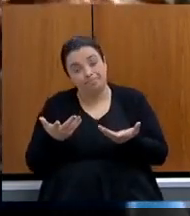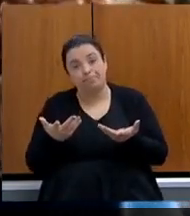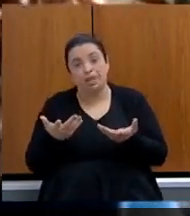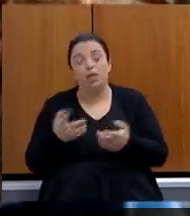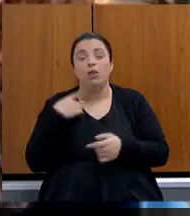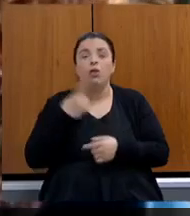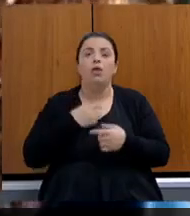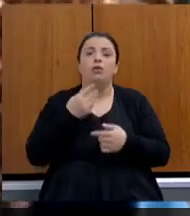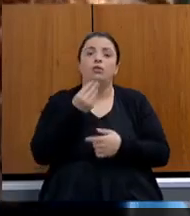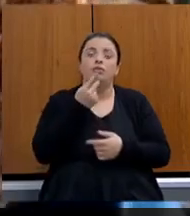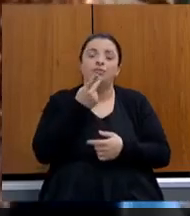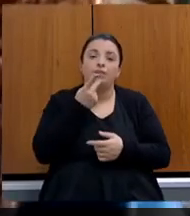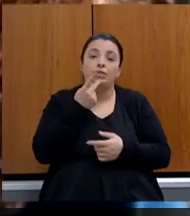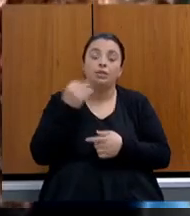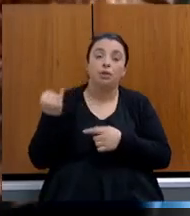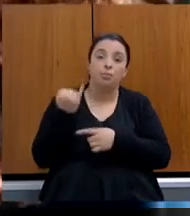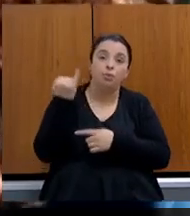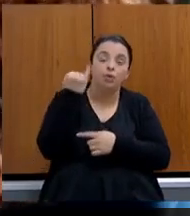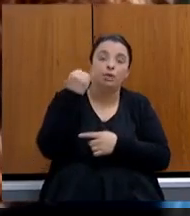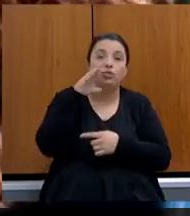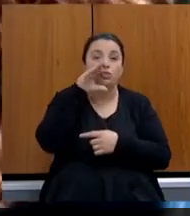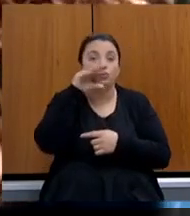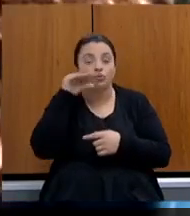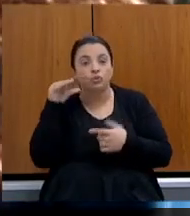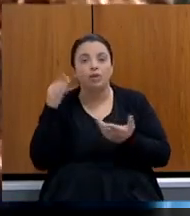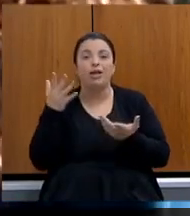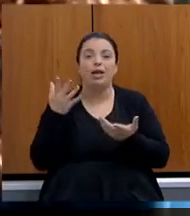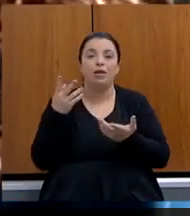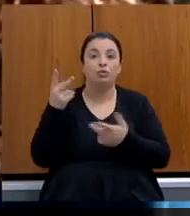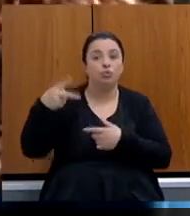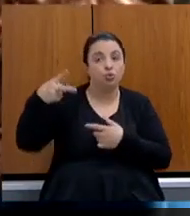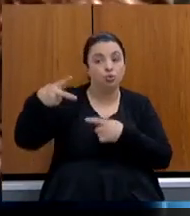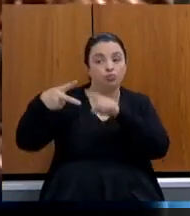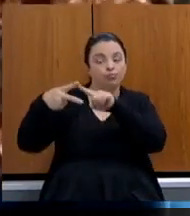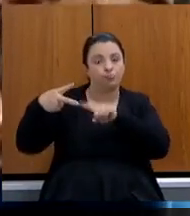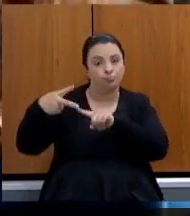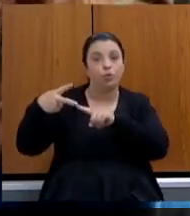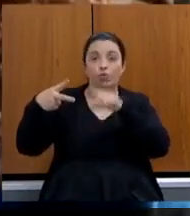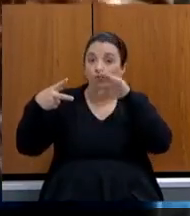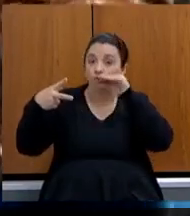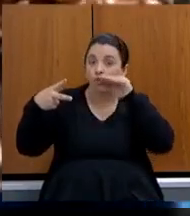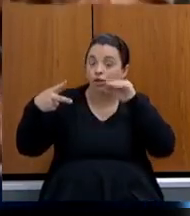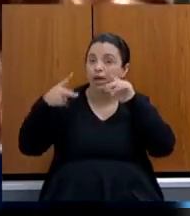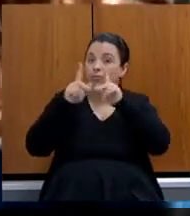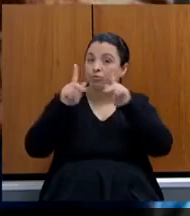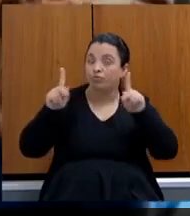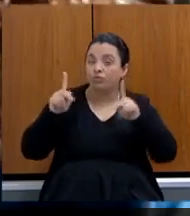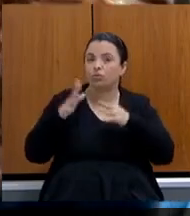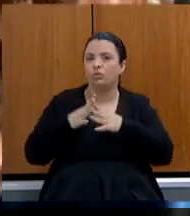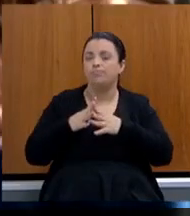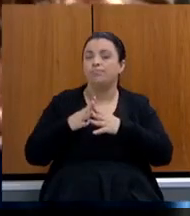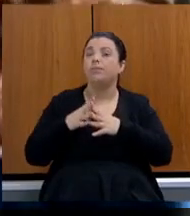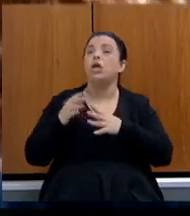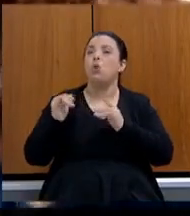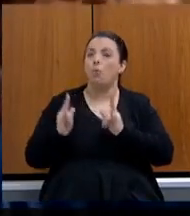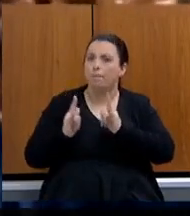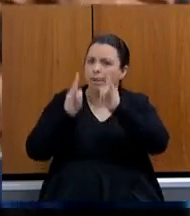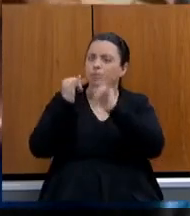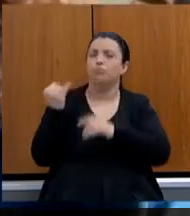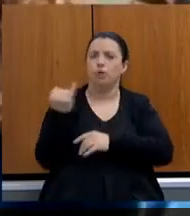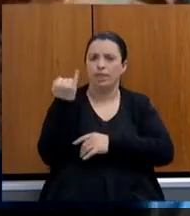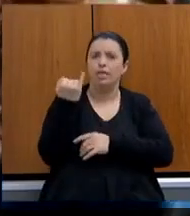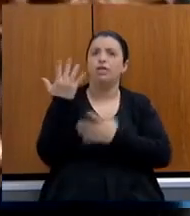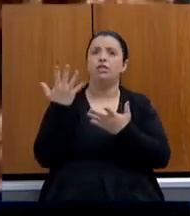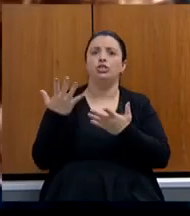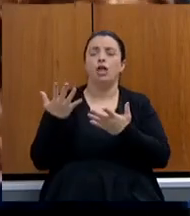falando da importância dos Servidores servidores né das duas unidades eu acho que é importante é seus prédios estão a melhoria